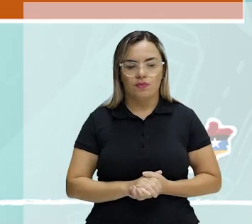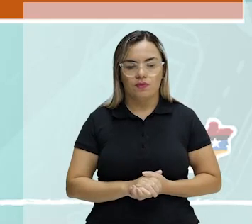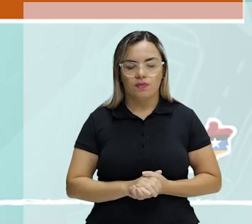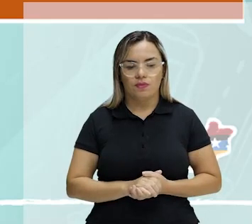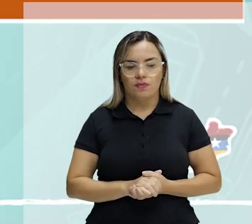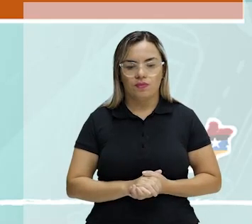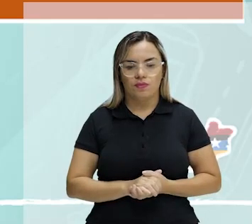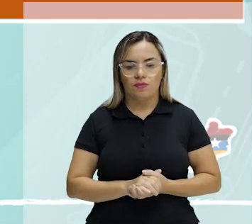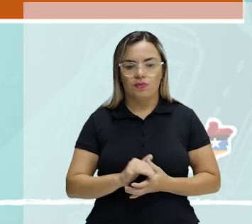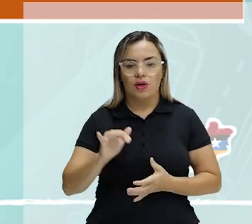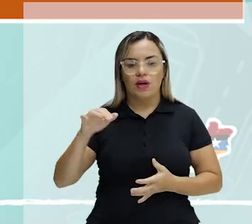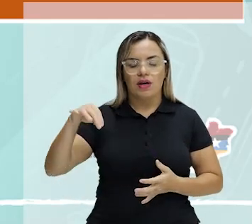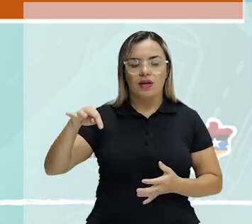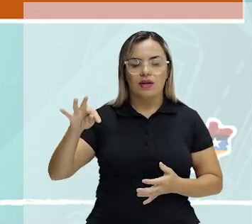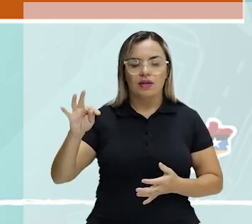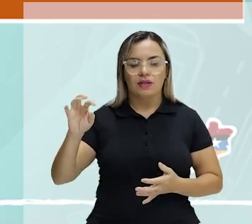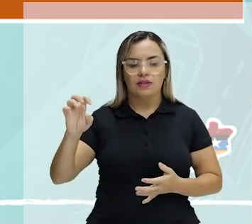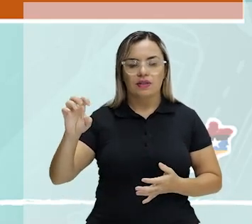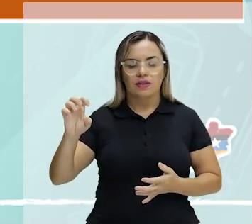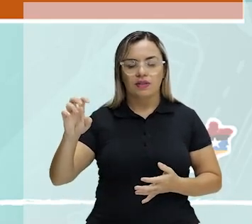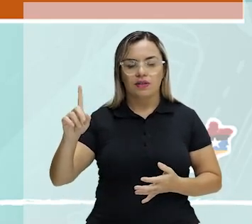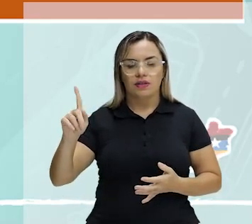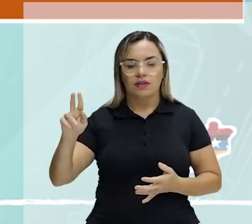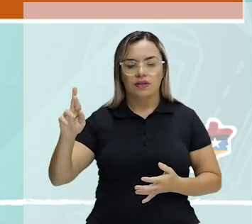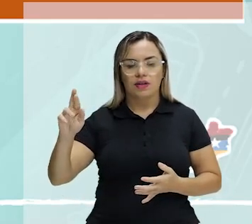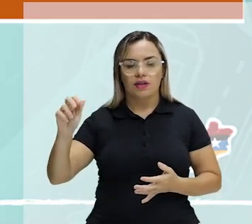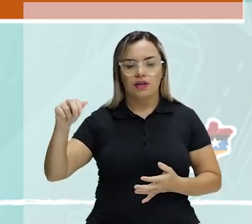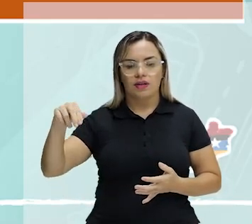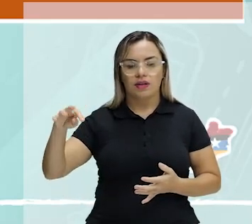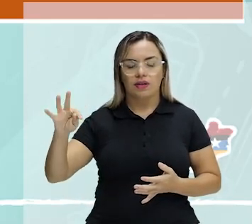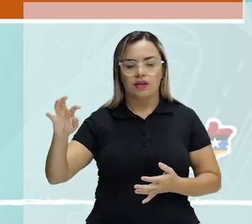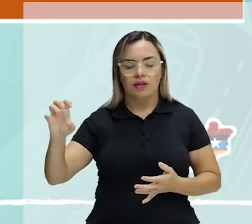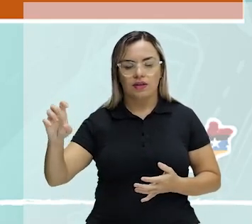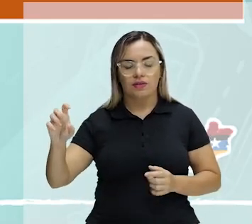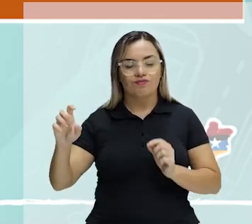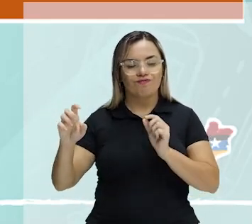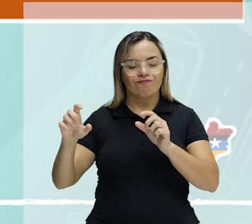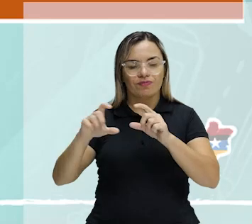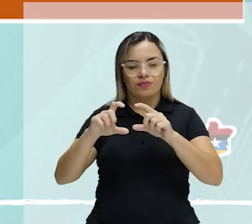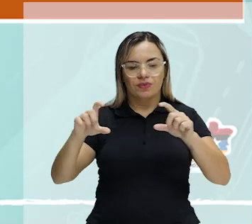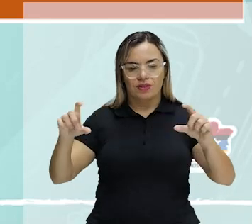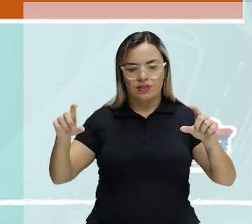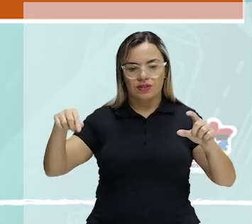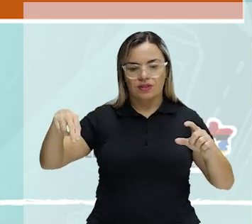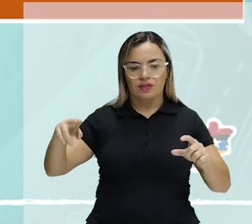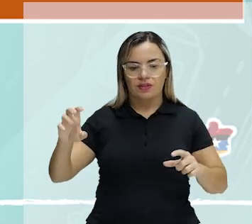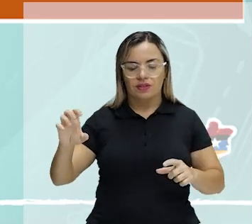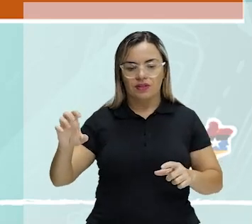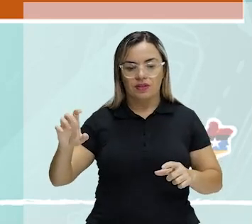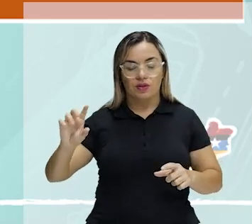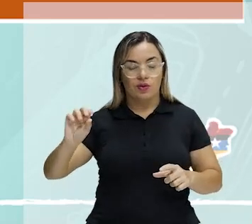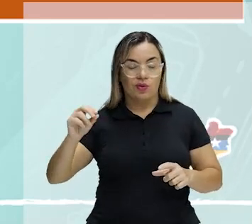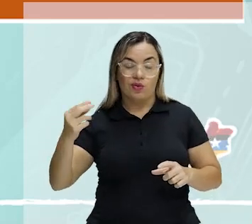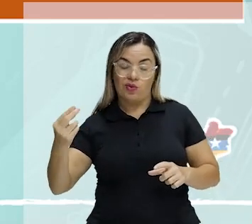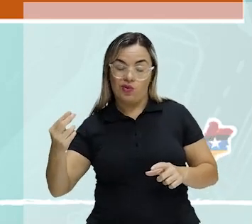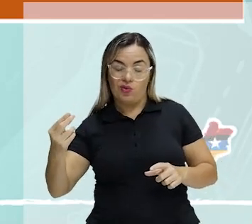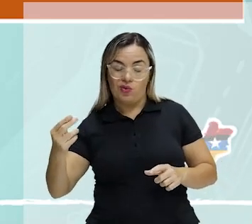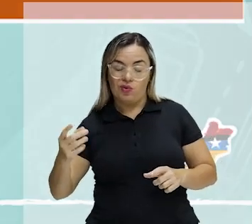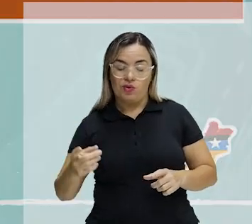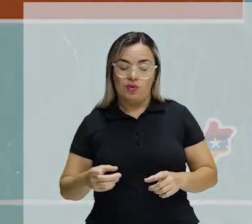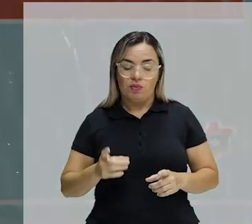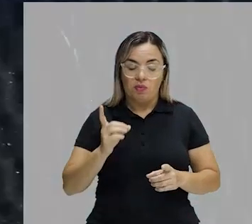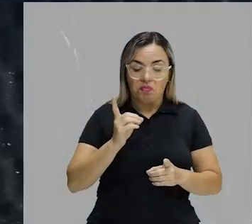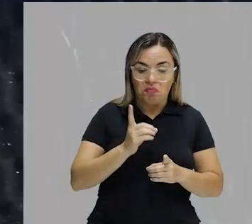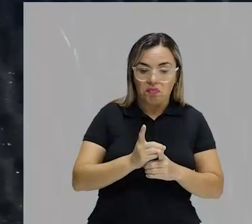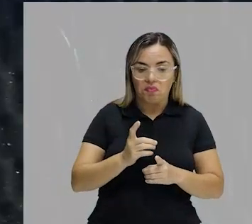As integrantes, normalmente, que, e de vez em quando você encontra um se por aí. Só será possível se você